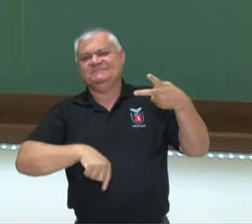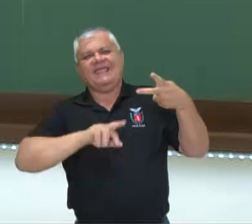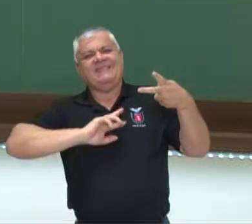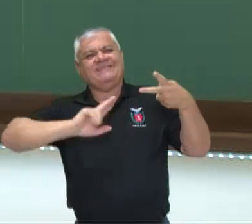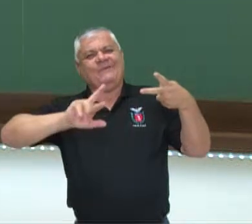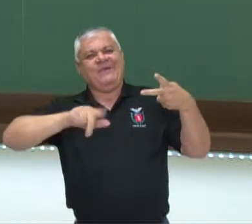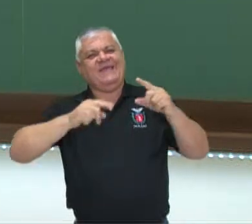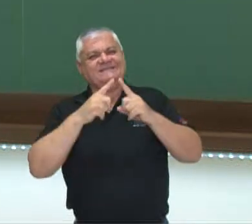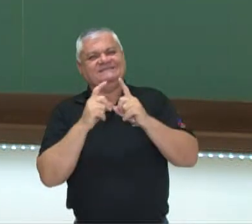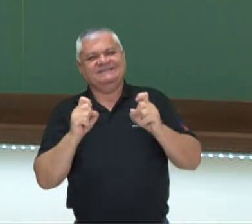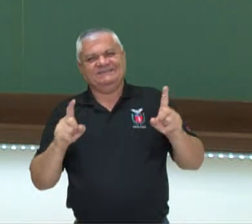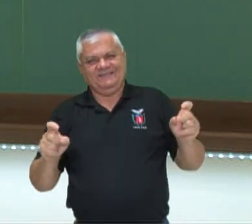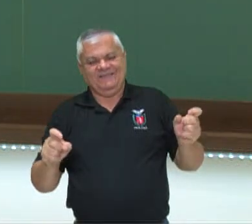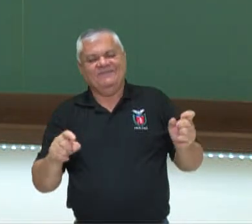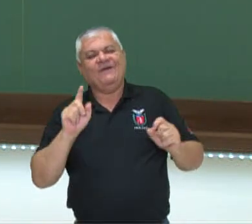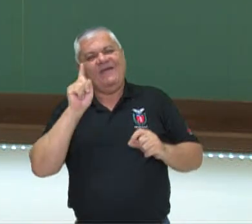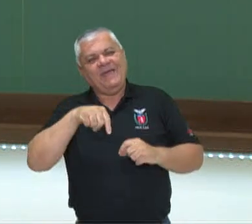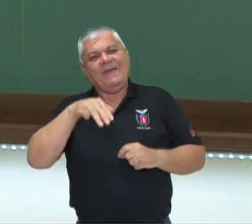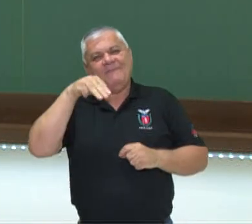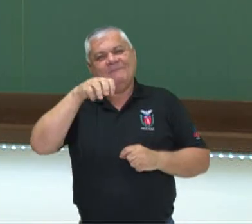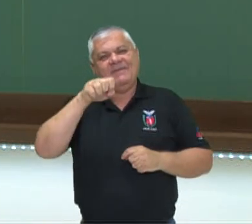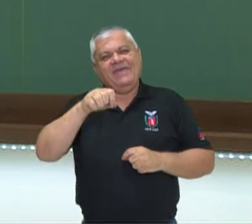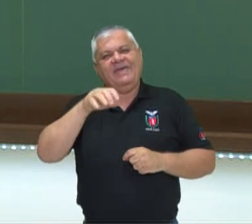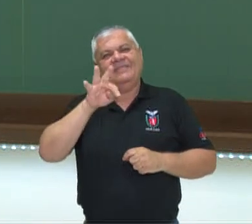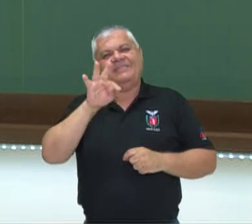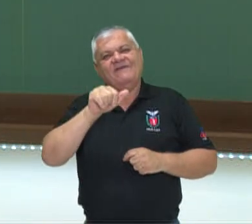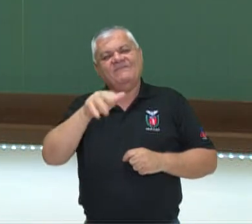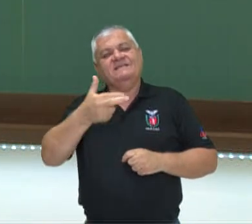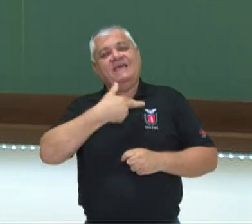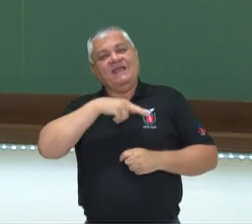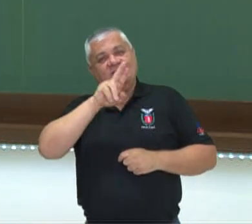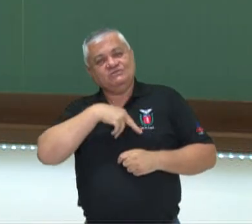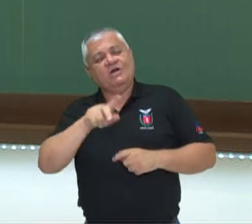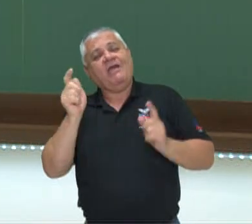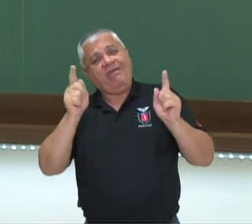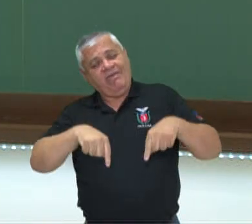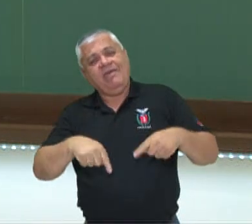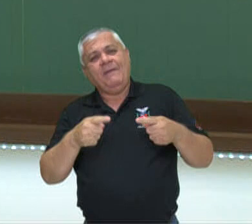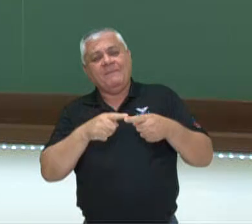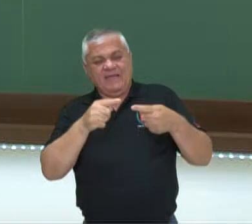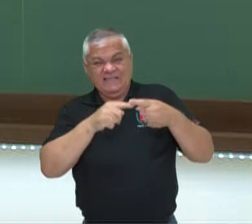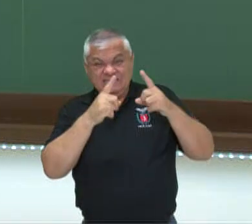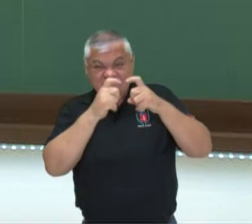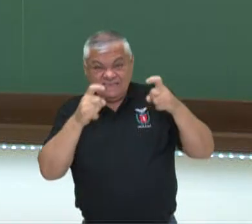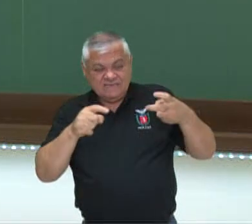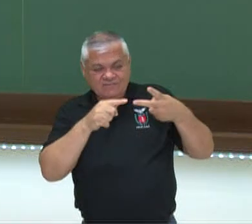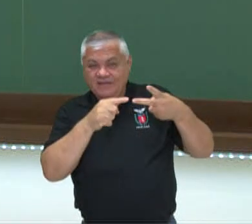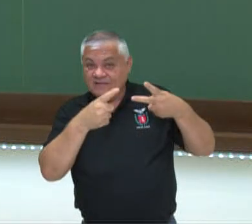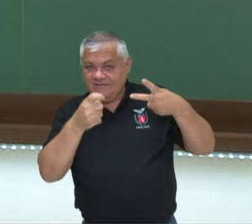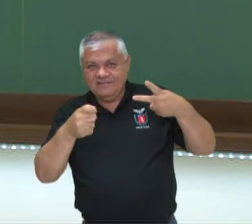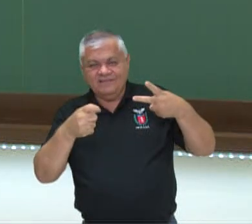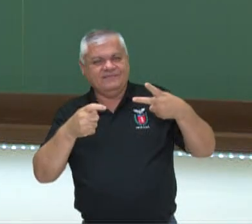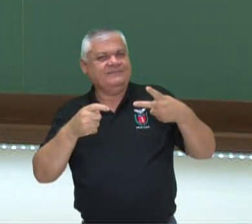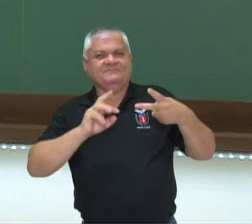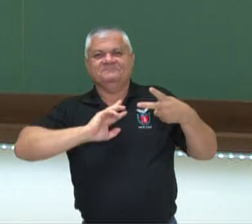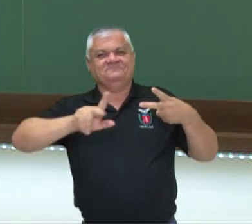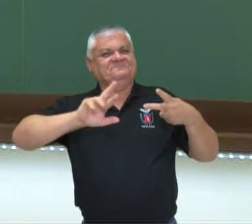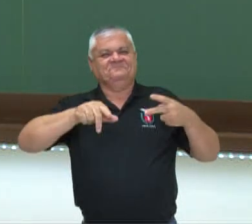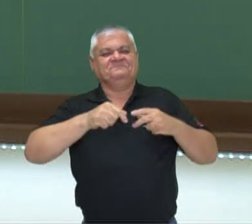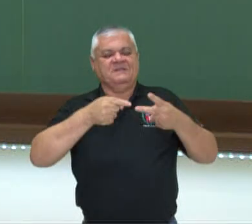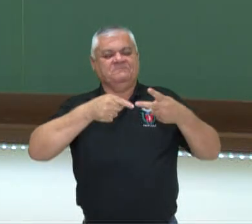científica, é uma proposição metafísica, religiosa, mas científica ela não é, já que ela não pode